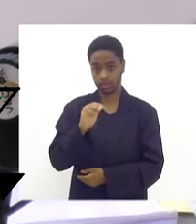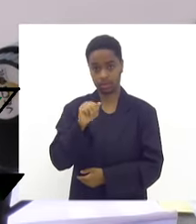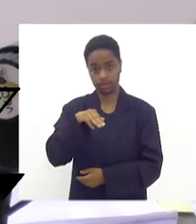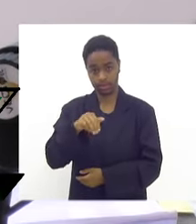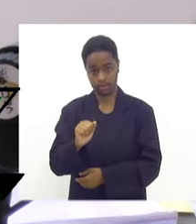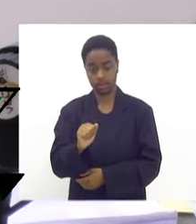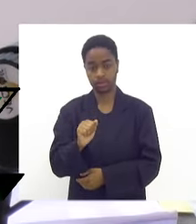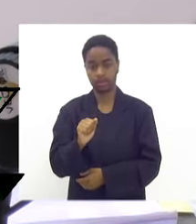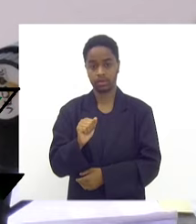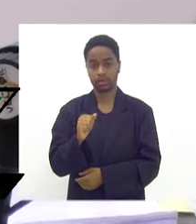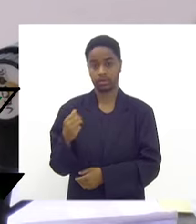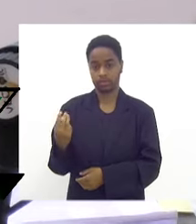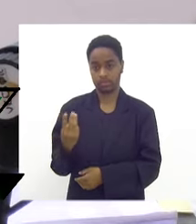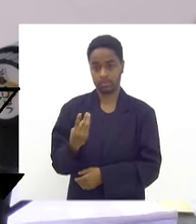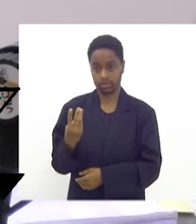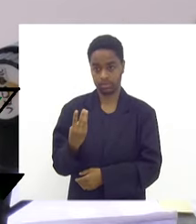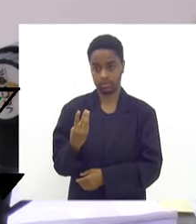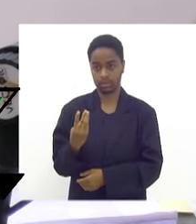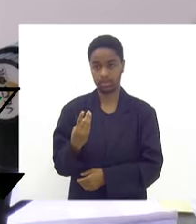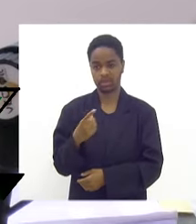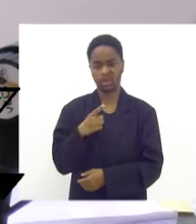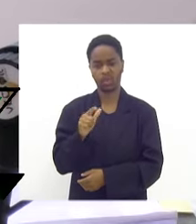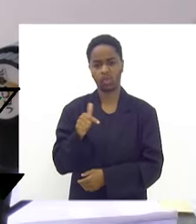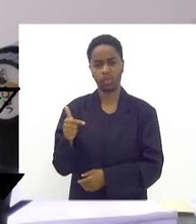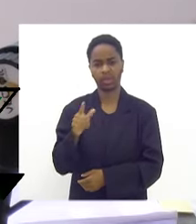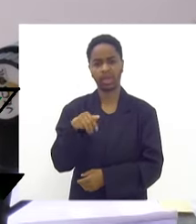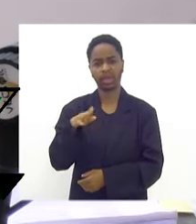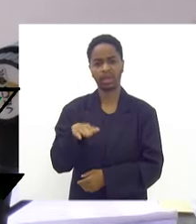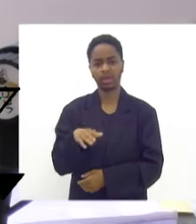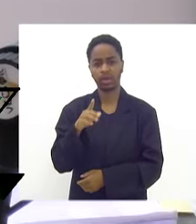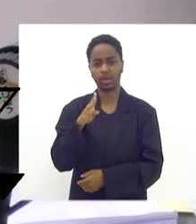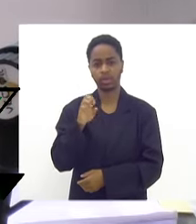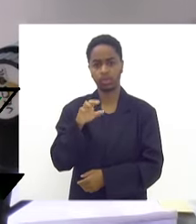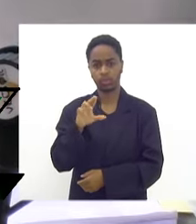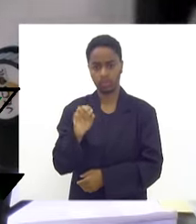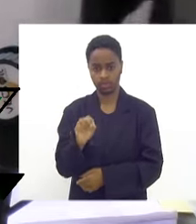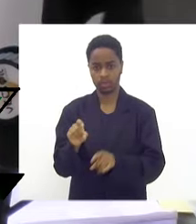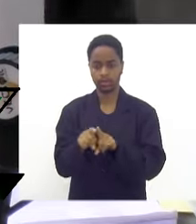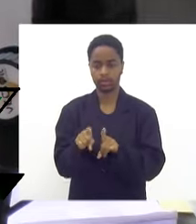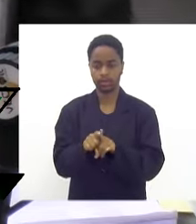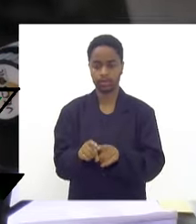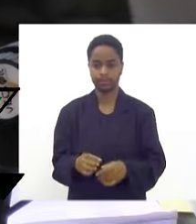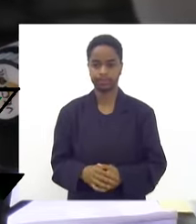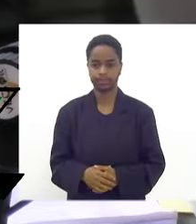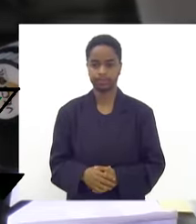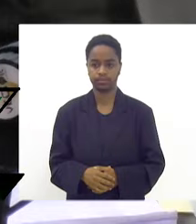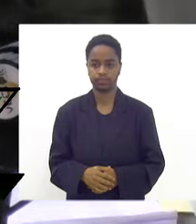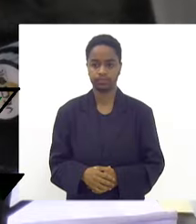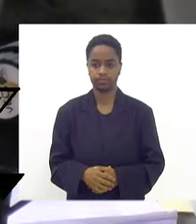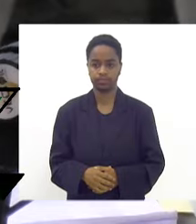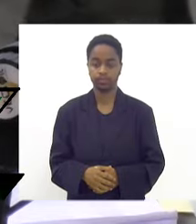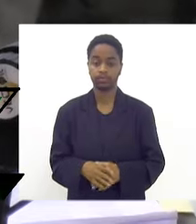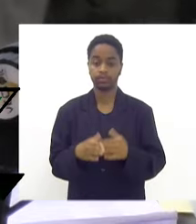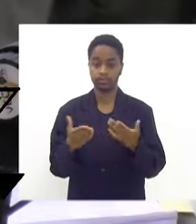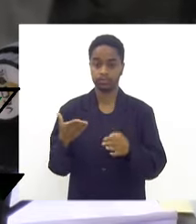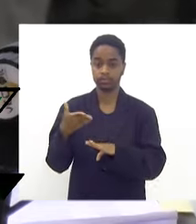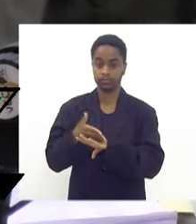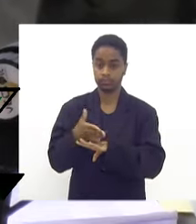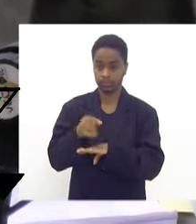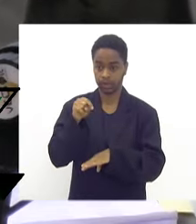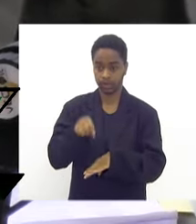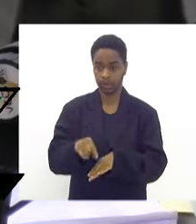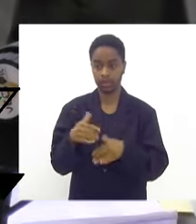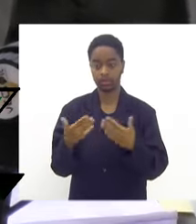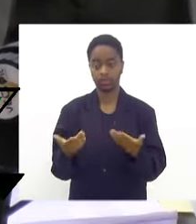deodalto Valdo seasa e tinha mais Bruno Lopes Ant Brun isso ele esteve aqui nessa casa então vou